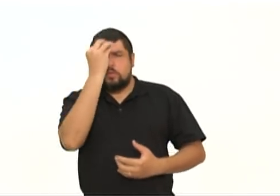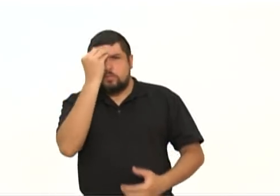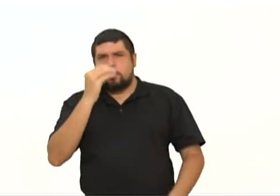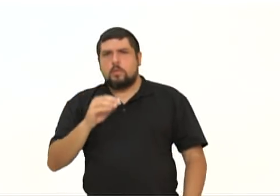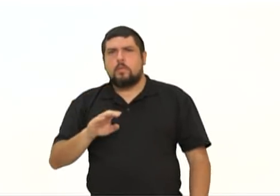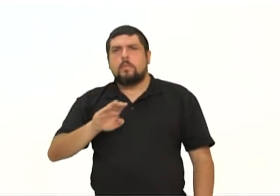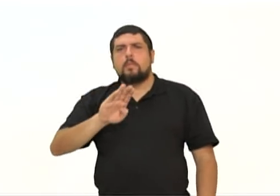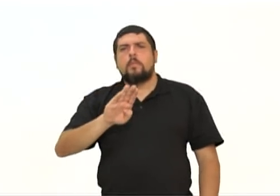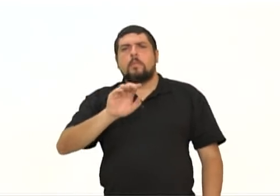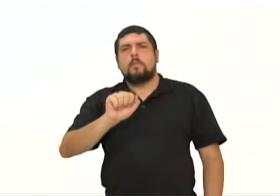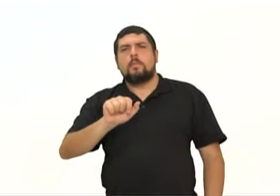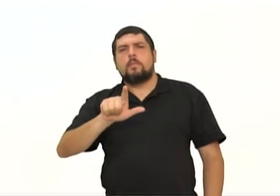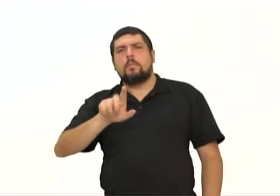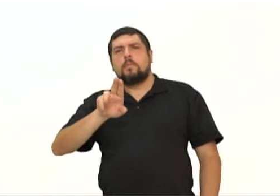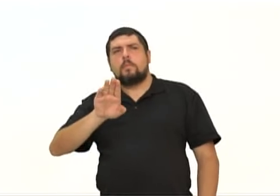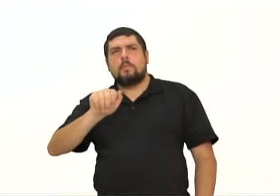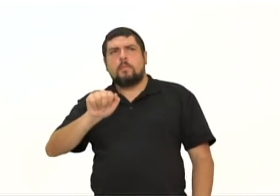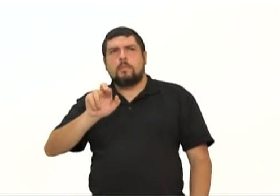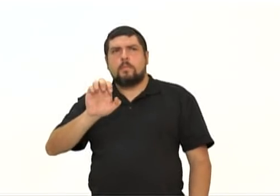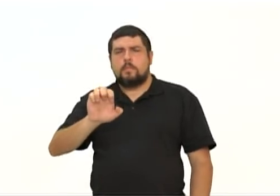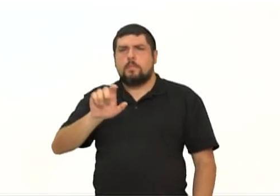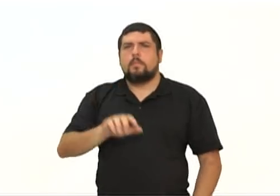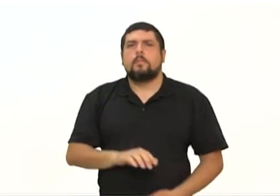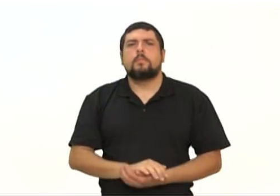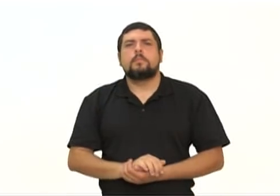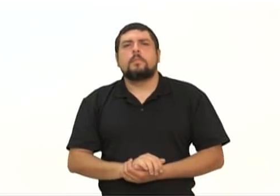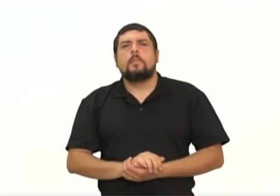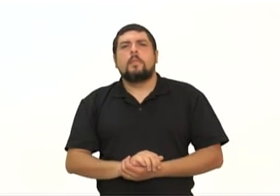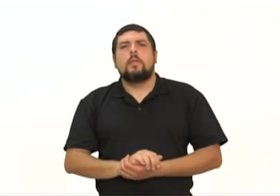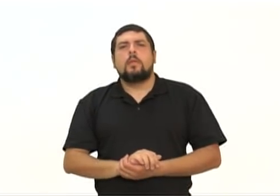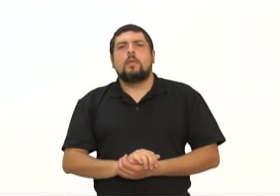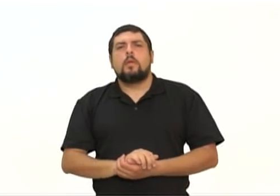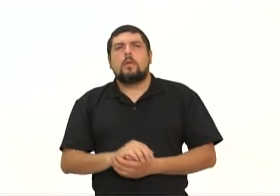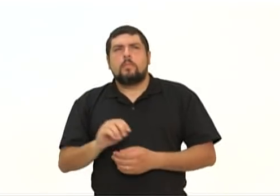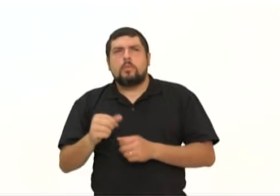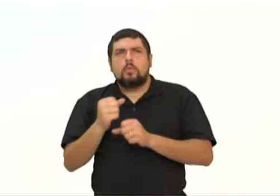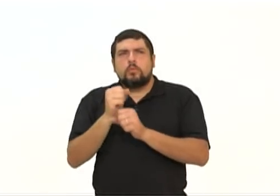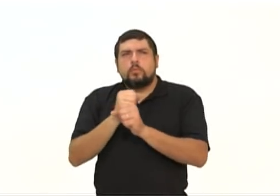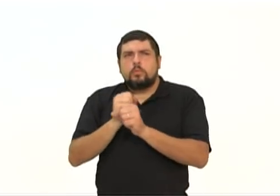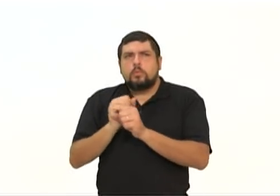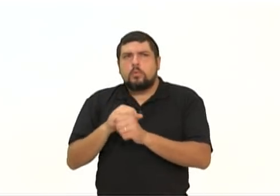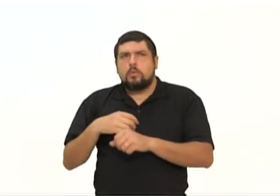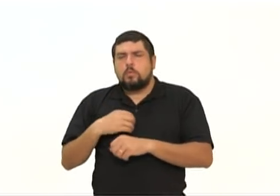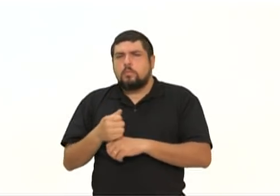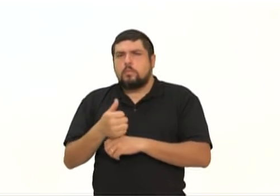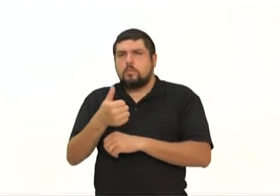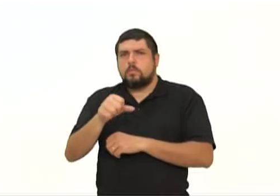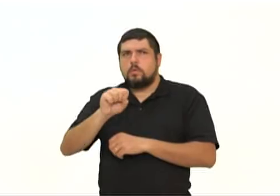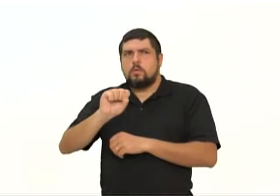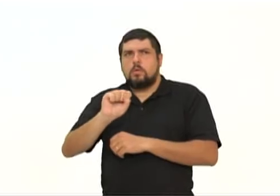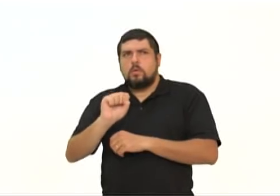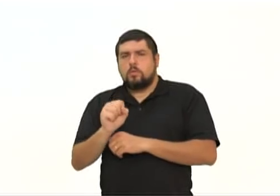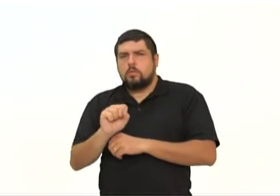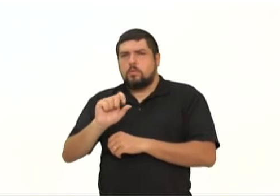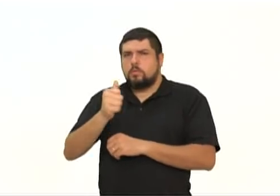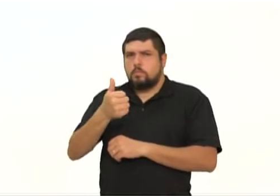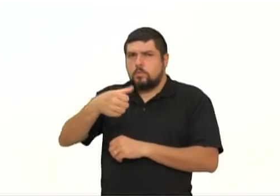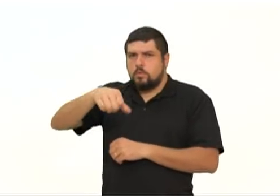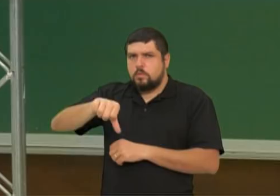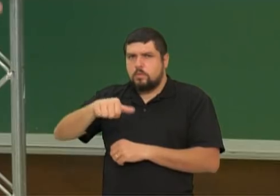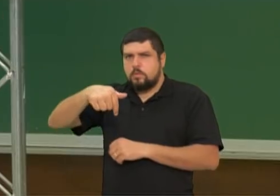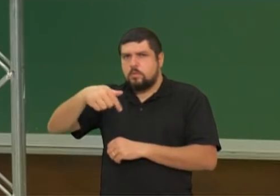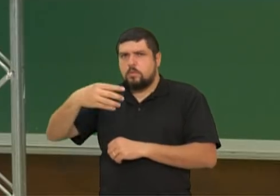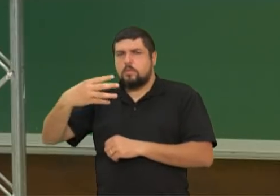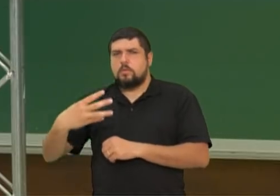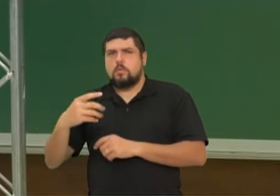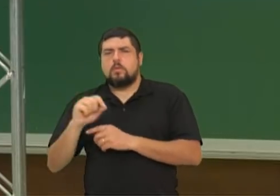em 1974 pelo senhor José Freire Lopes e pelo senhor Antônio Carreira, além das instalações que são